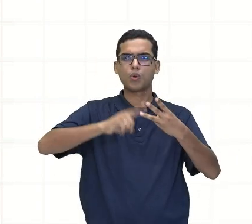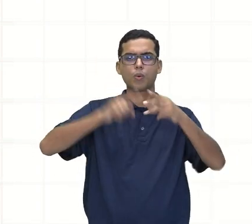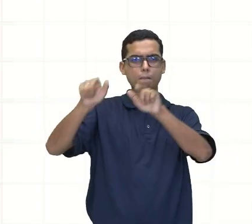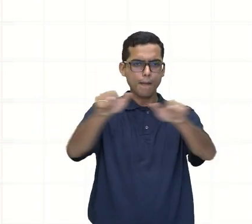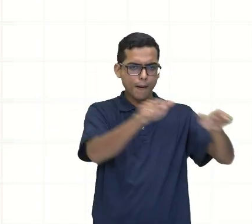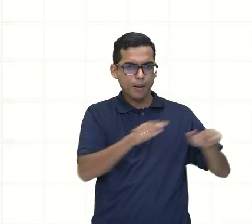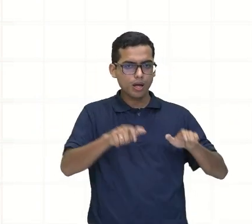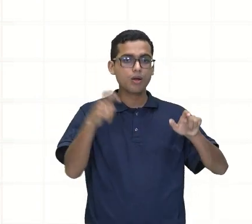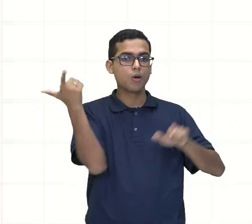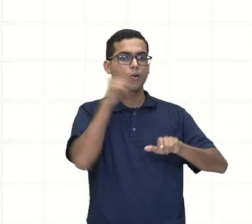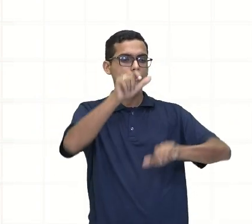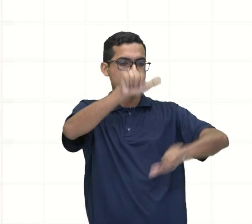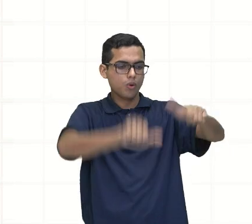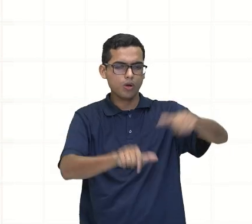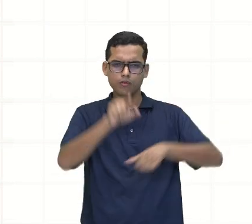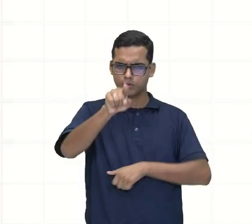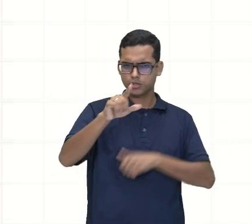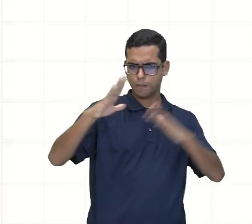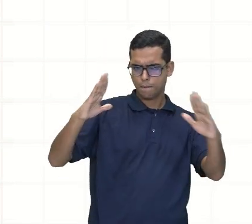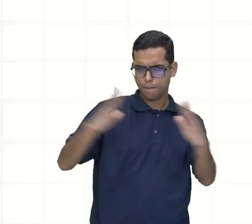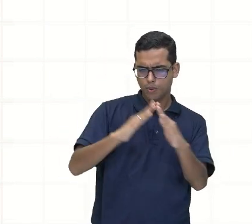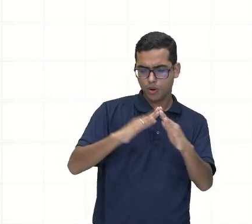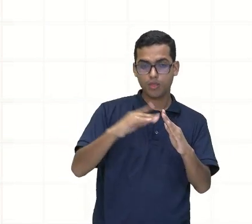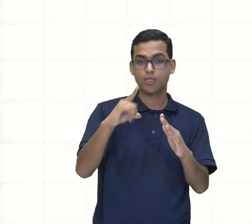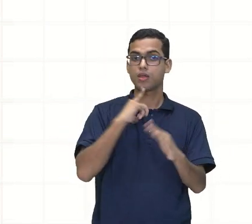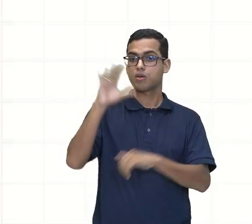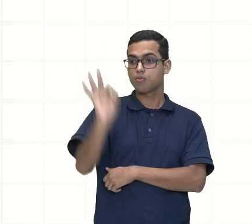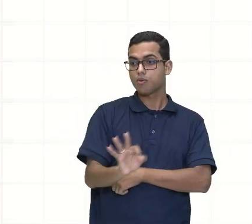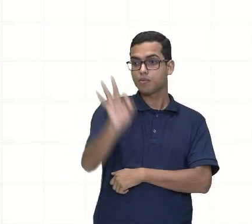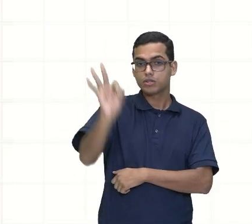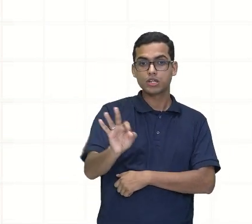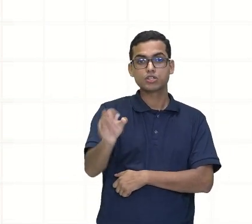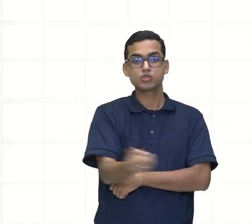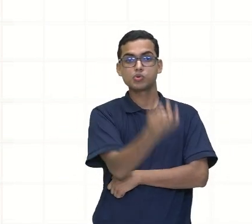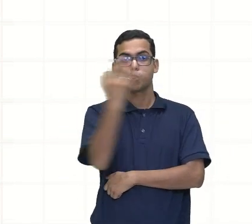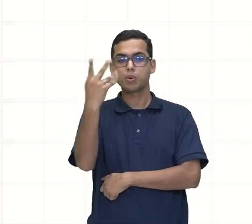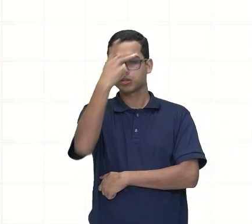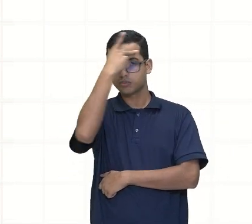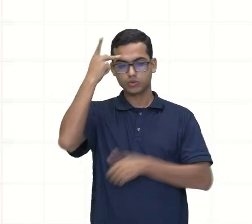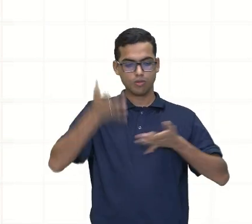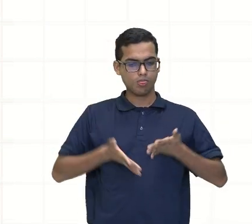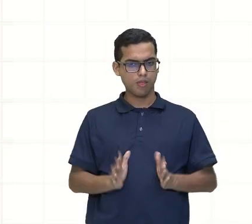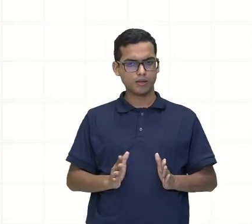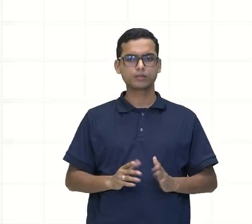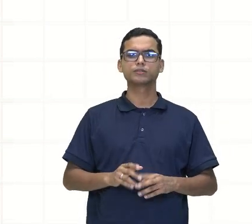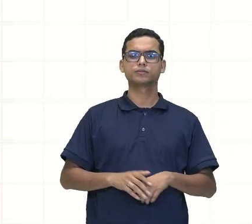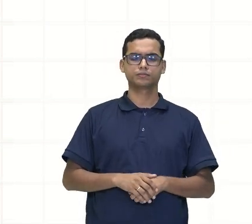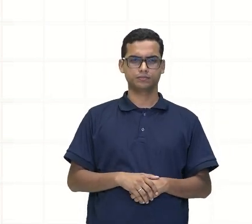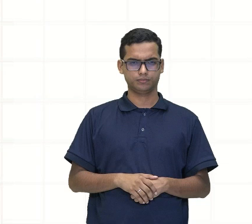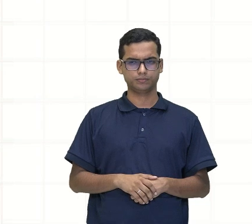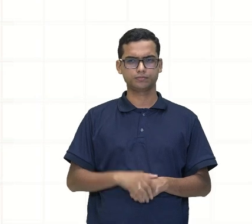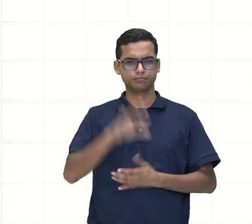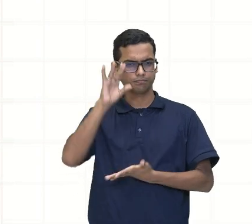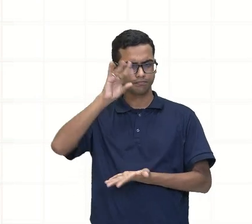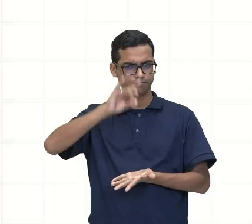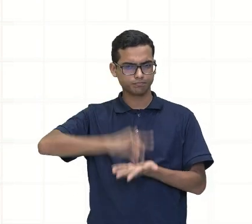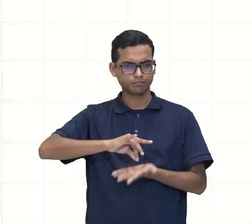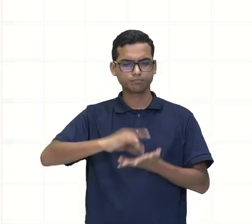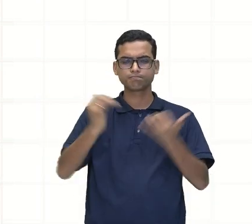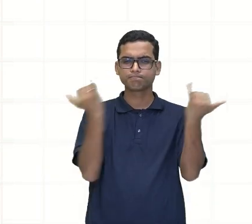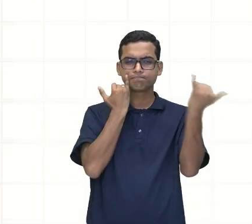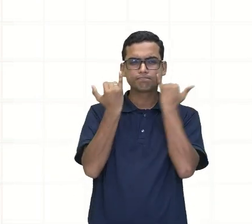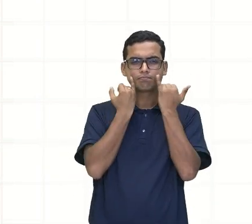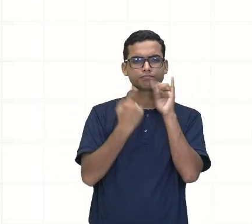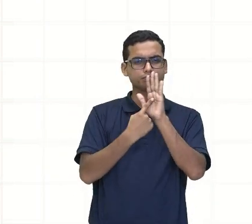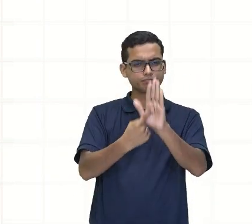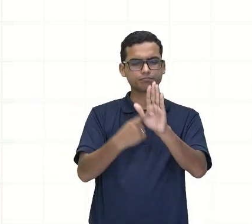né? Aí na cidade que você mora, você tem uma taxa de natalidade, né? Então, o número de nascimentos aí, esses dados eles